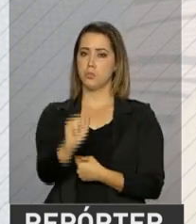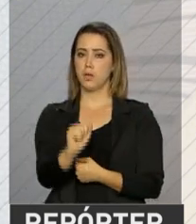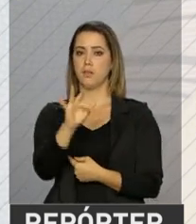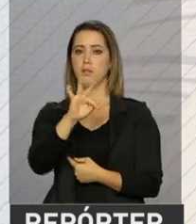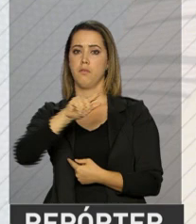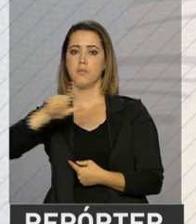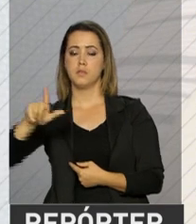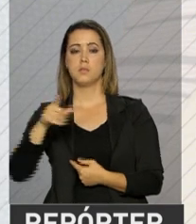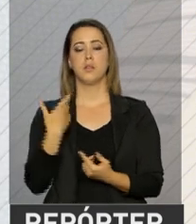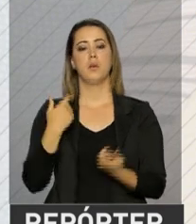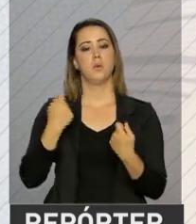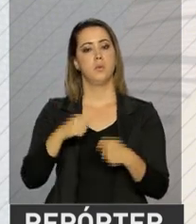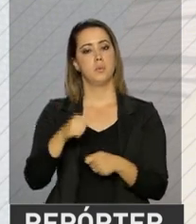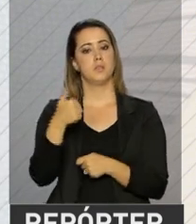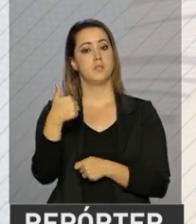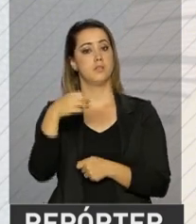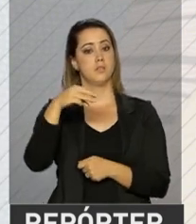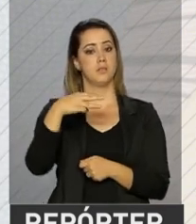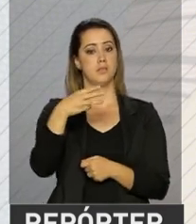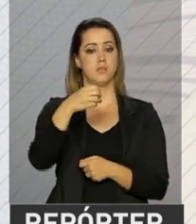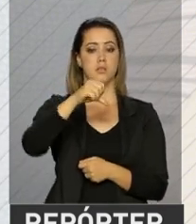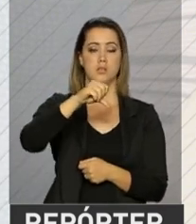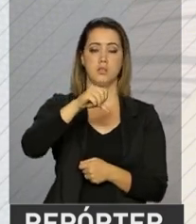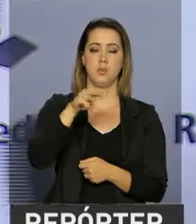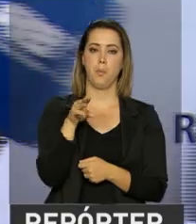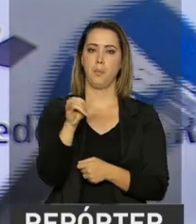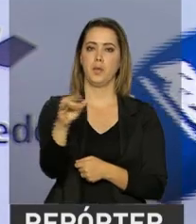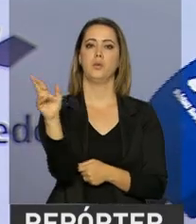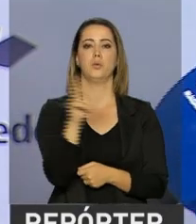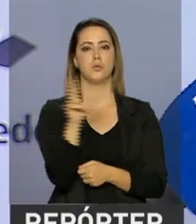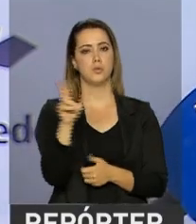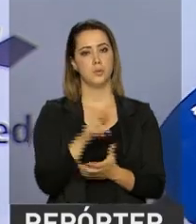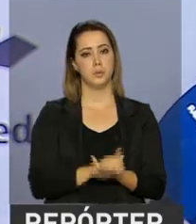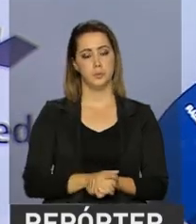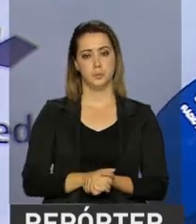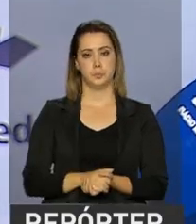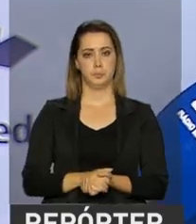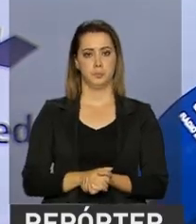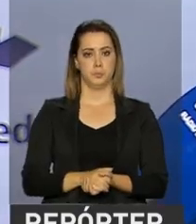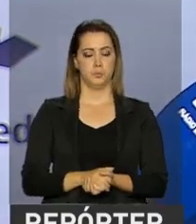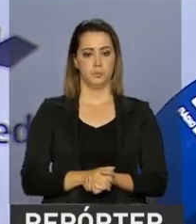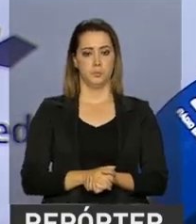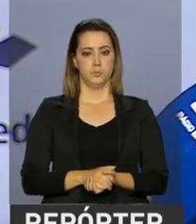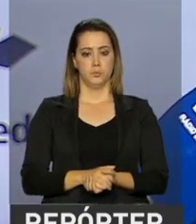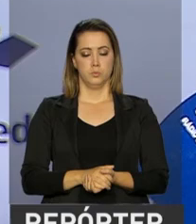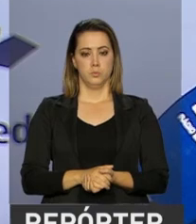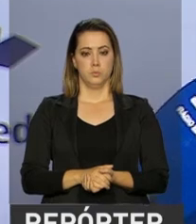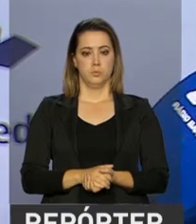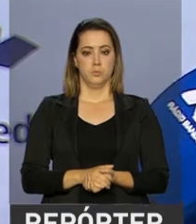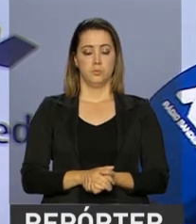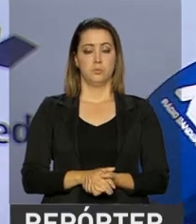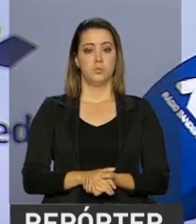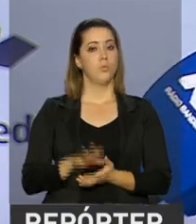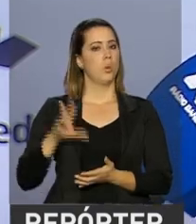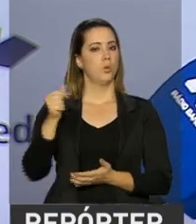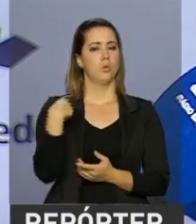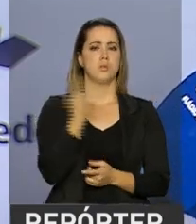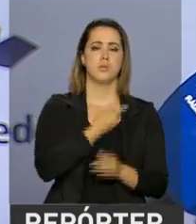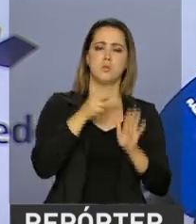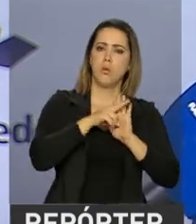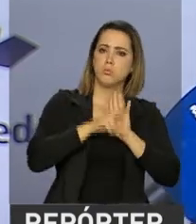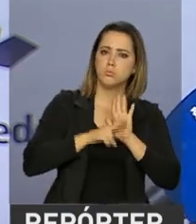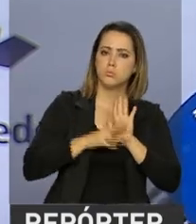ano em um déficit de 139 bilhões de reais todos os medidos que foram adotadas a influenciaram a arrecadação